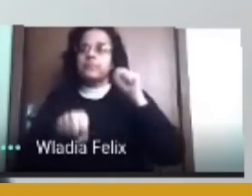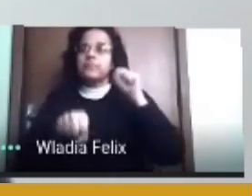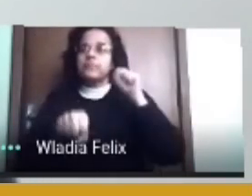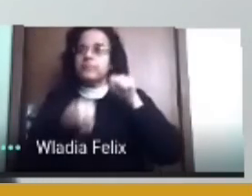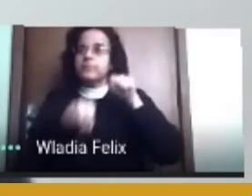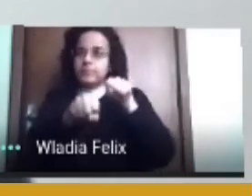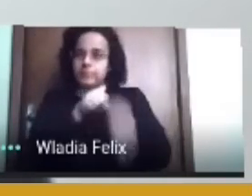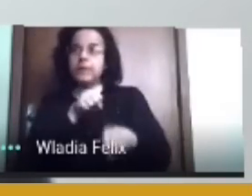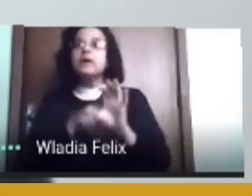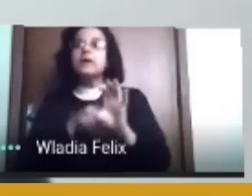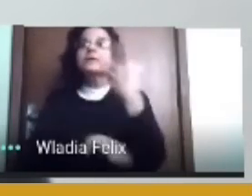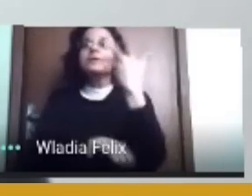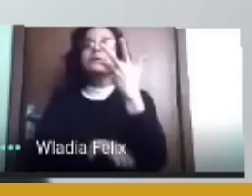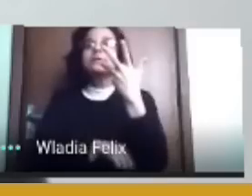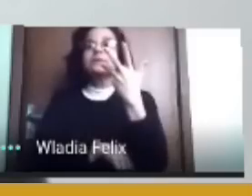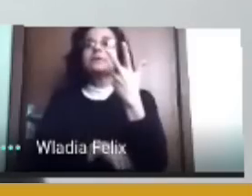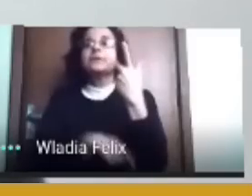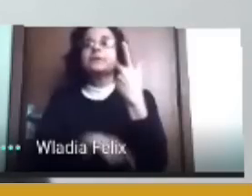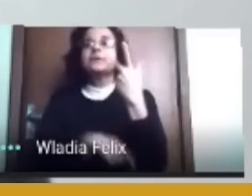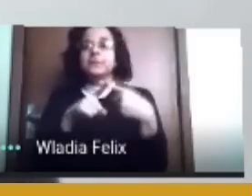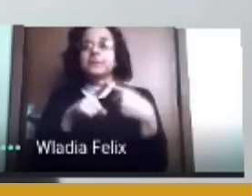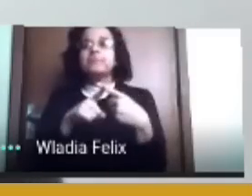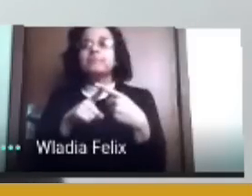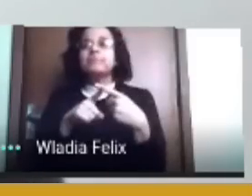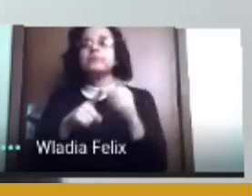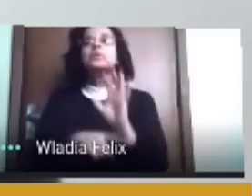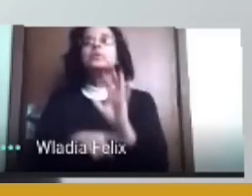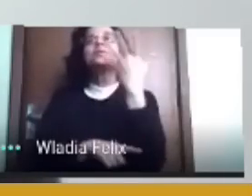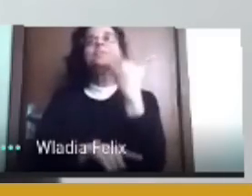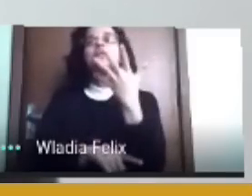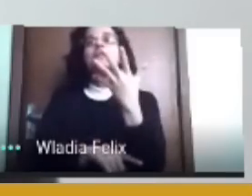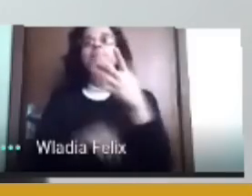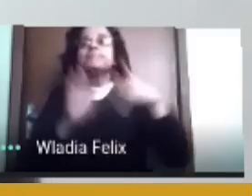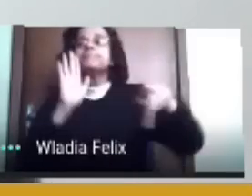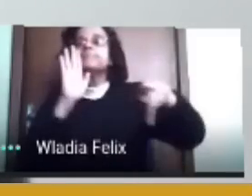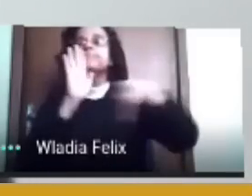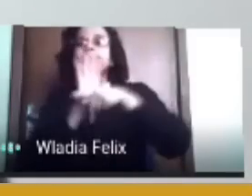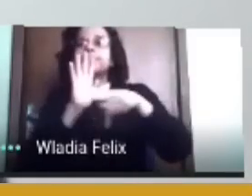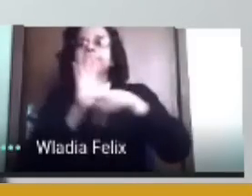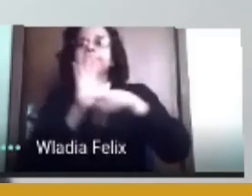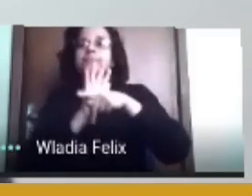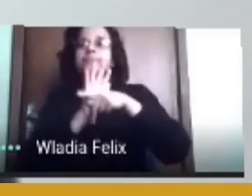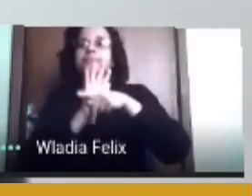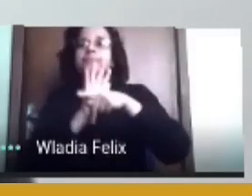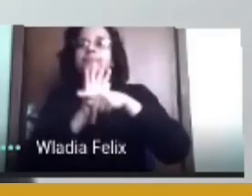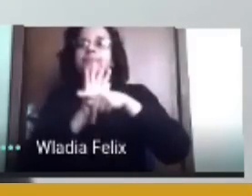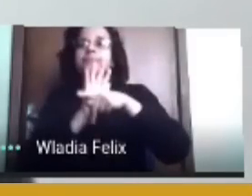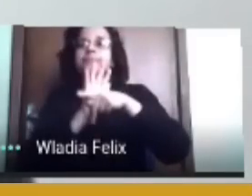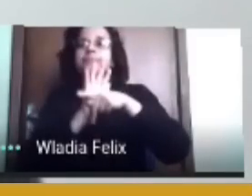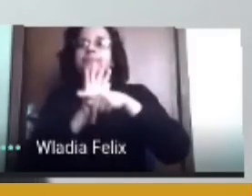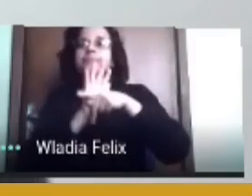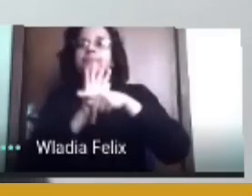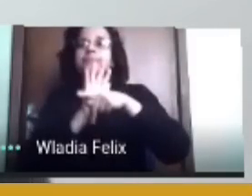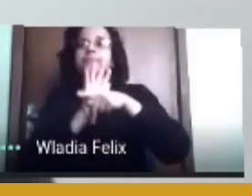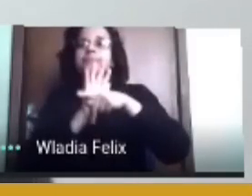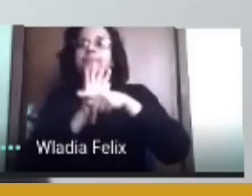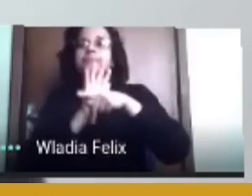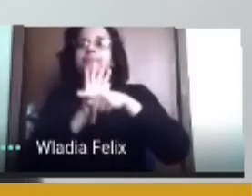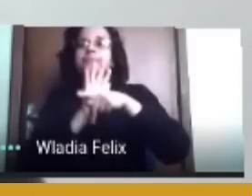um motivo, por culpa do abusador ou da abusadora. Nós não podemos, em momento